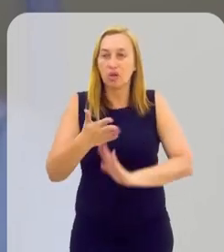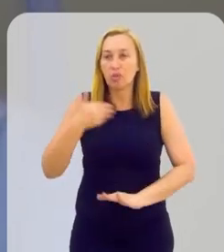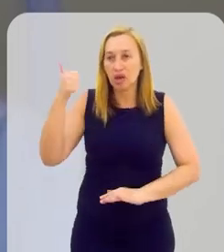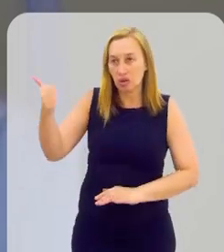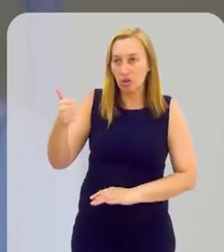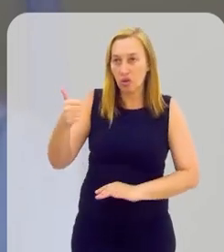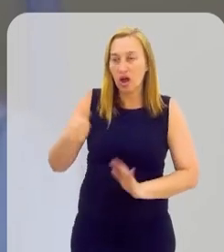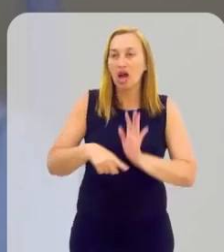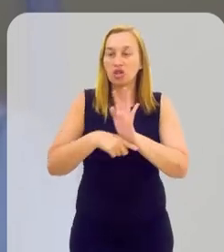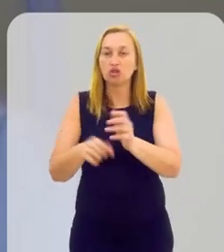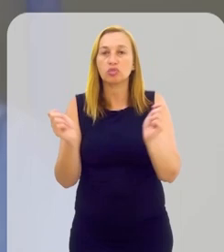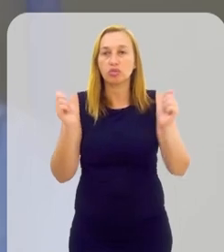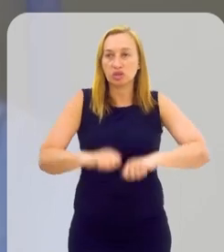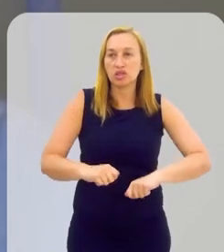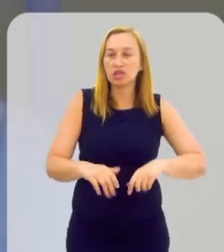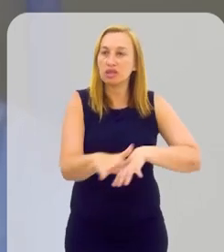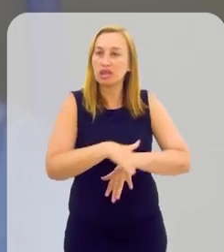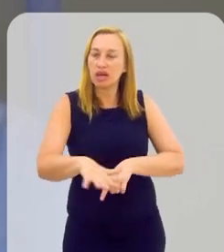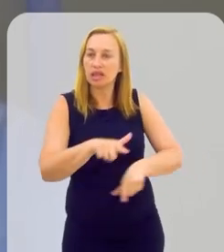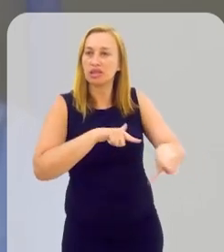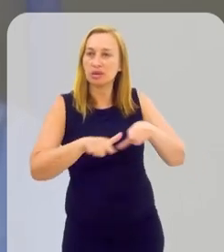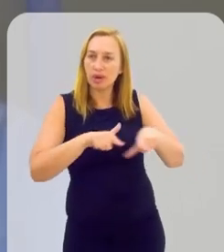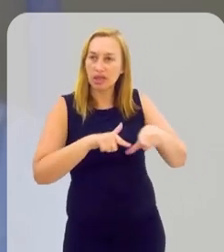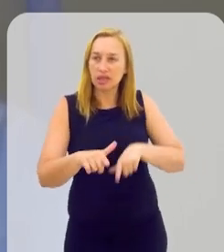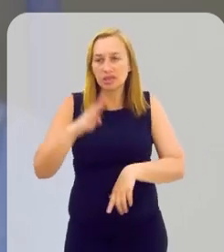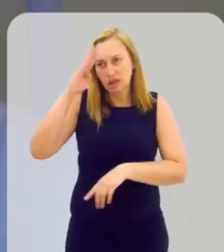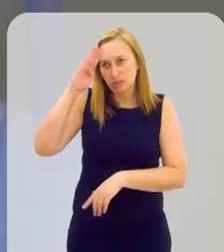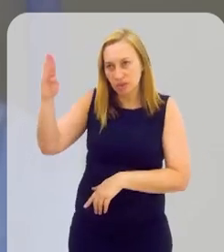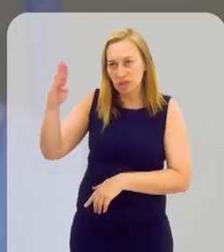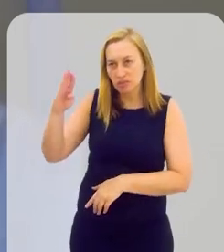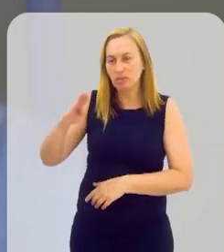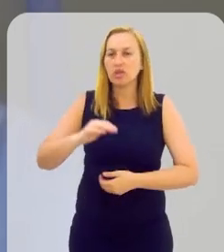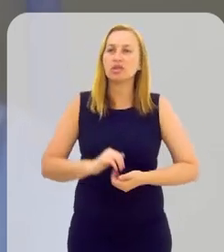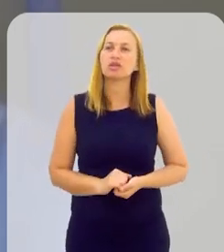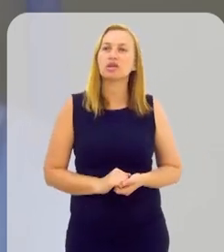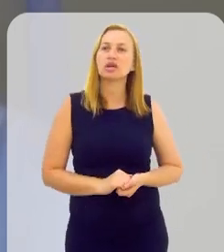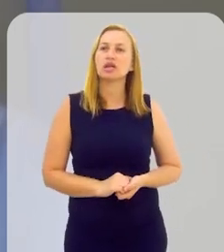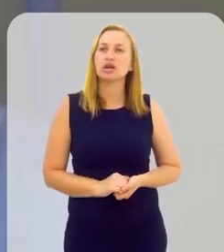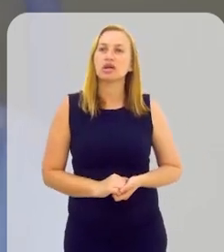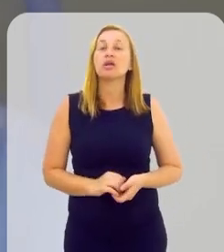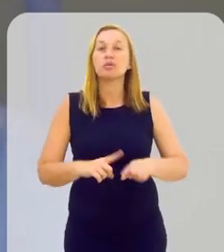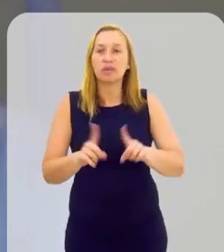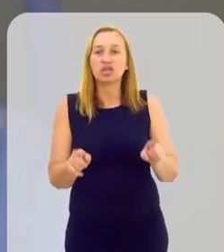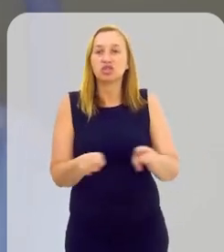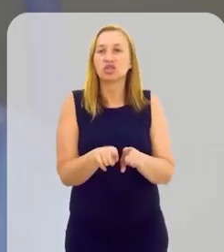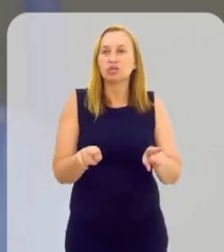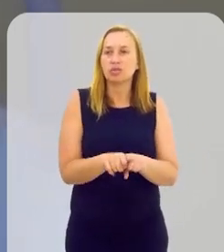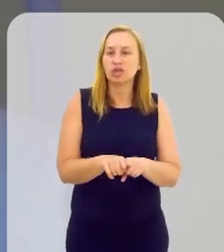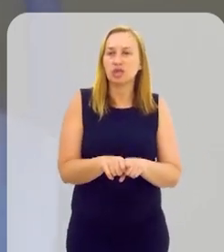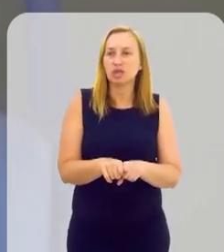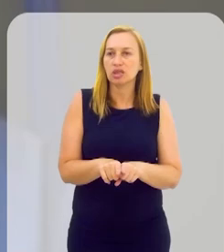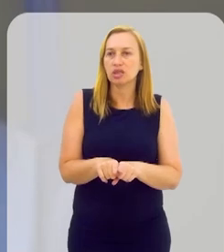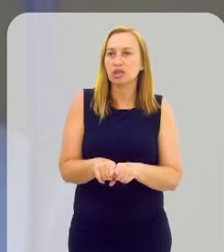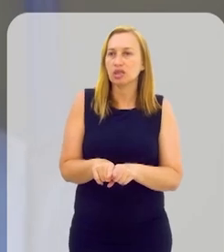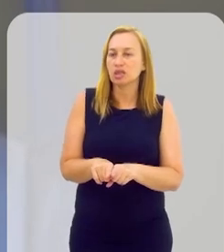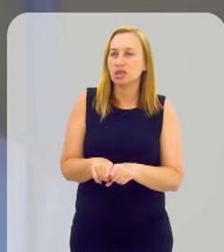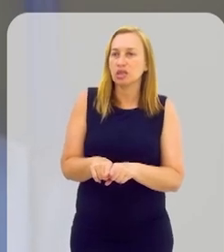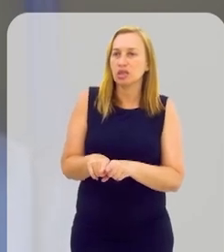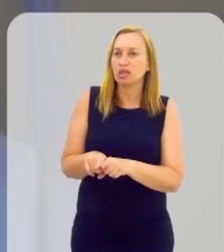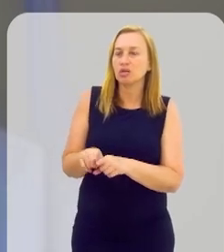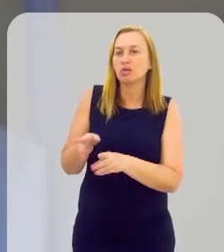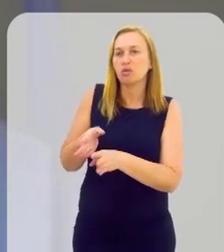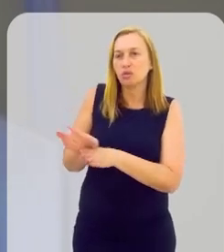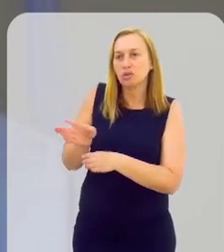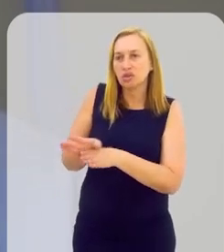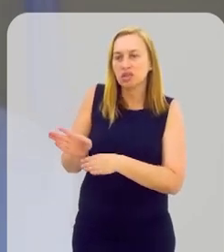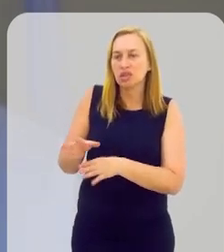consegue dar, ou visa dar, o melhor atendimento possível na área trabalhista, né, principalmente nas negociações de convenções salariais,